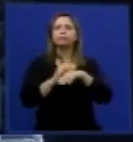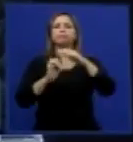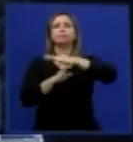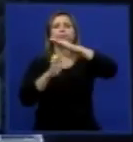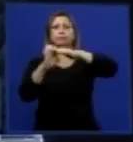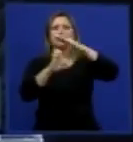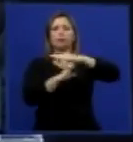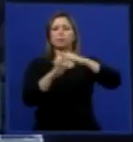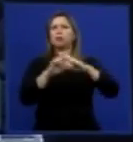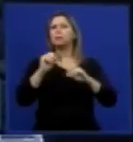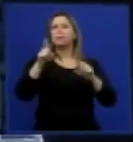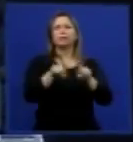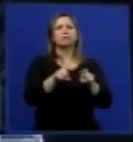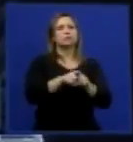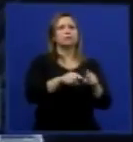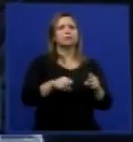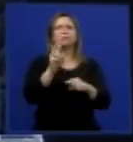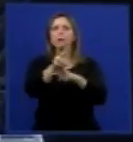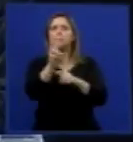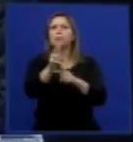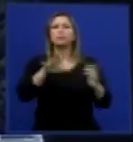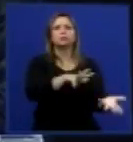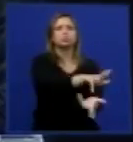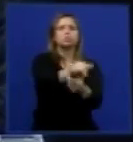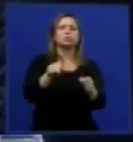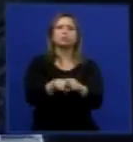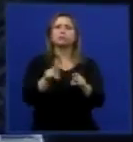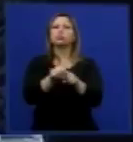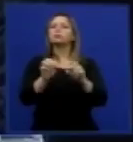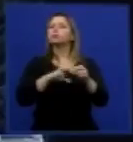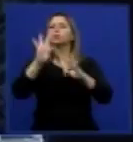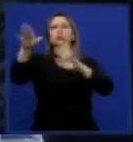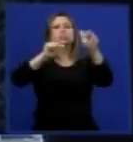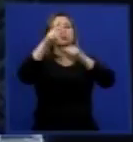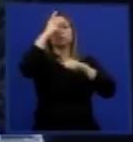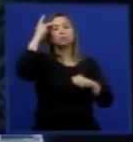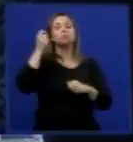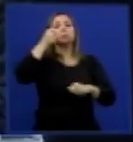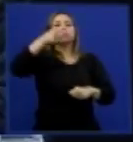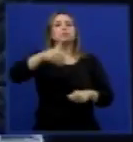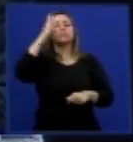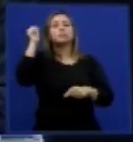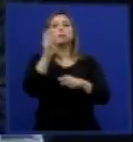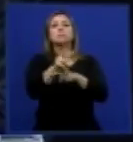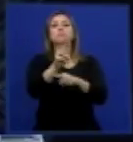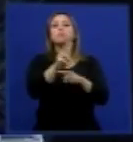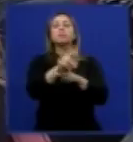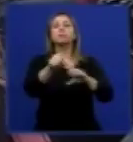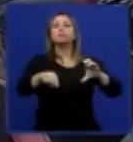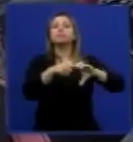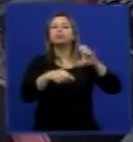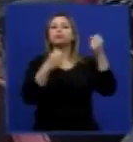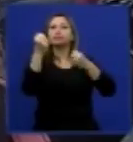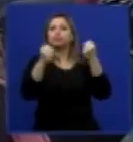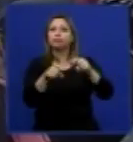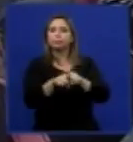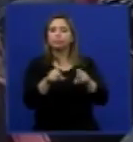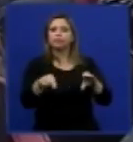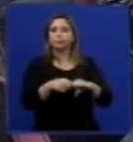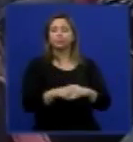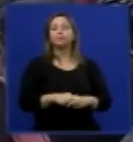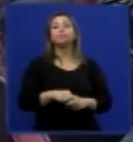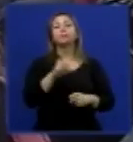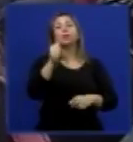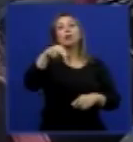Green demais Ministérios e de todos os interessados na matéria para nossa surpresa a anip